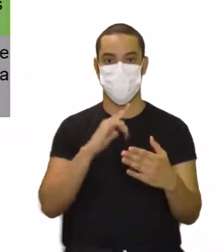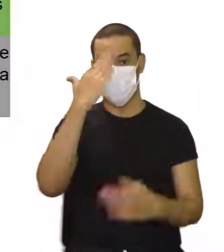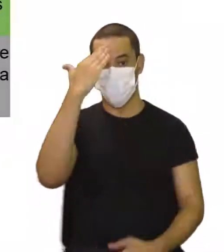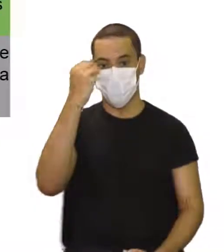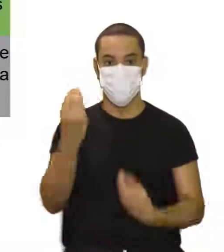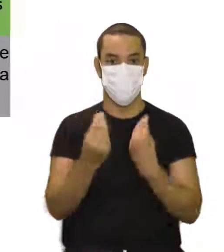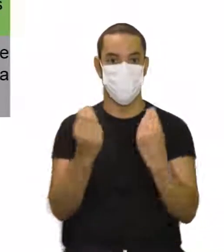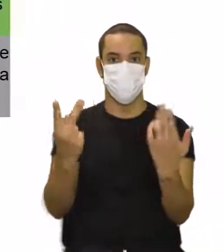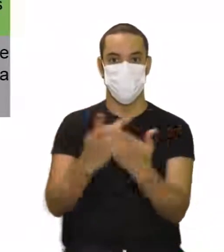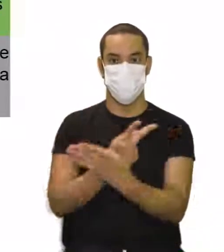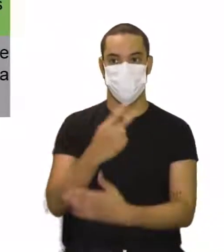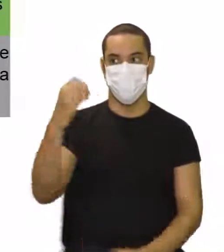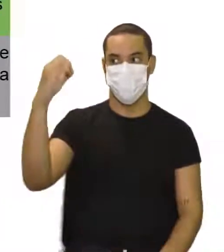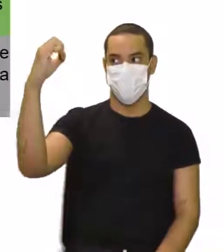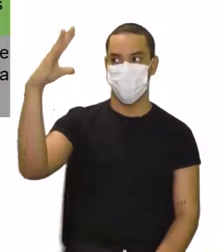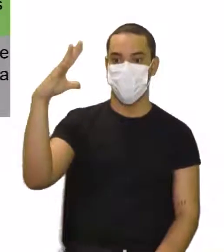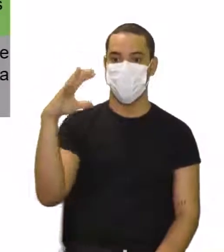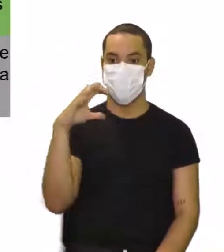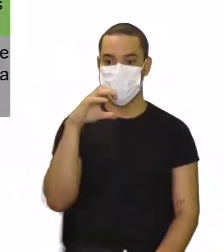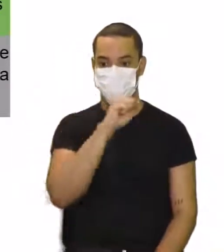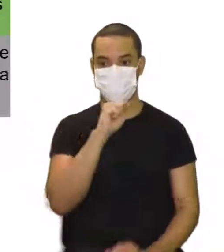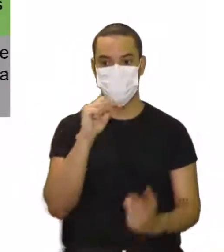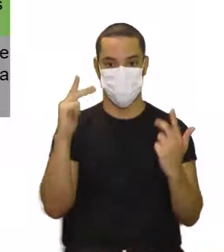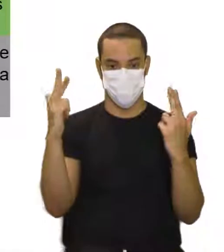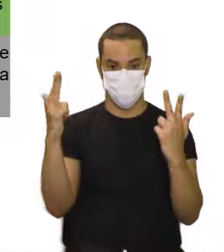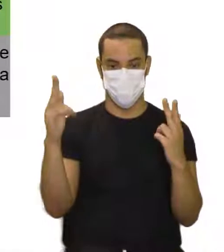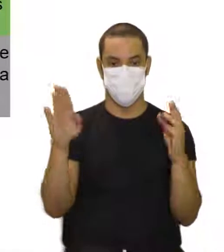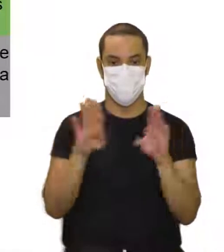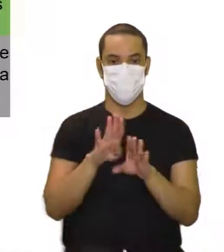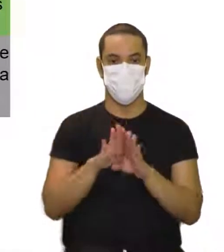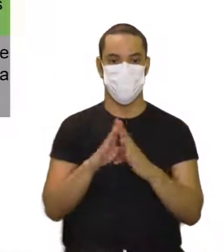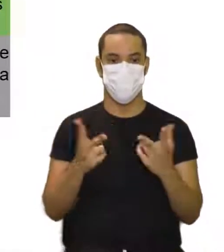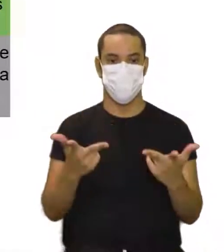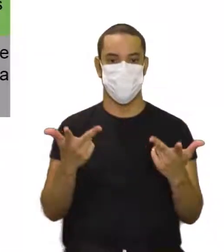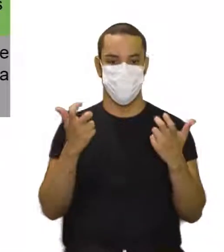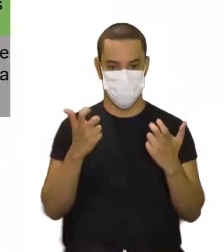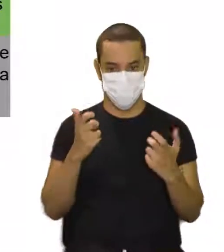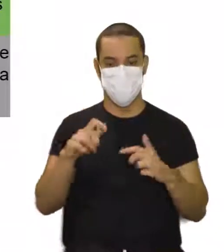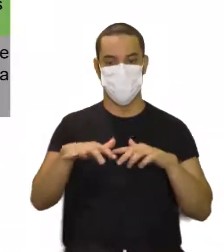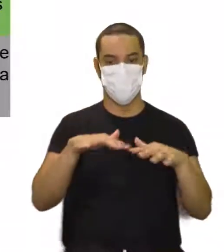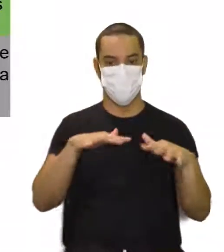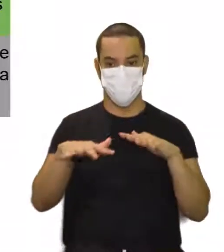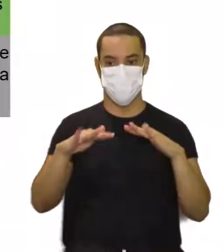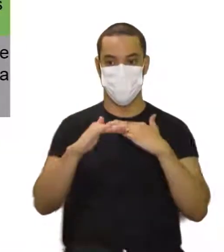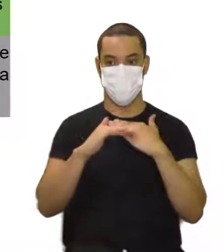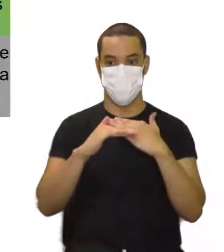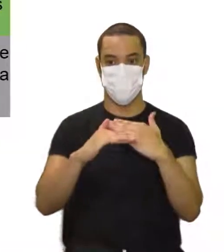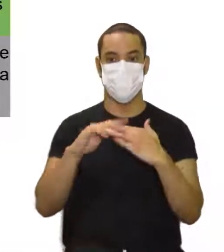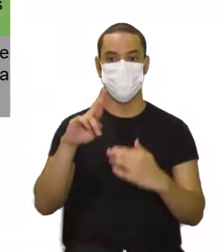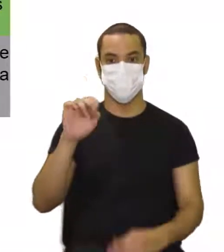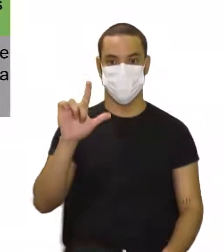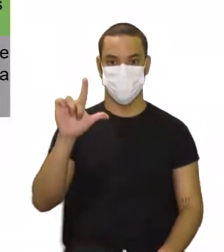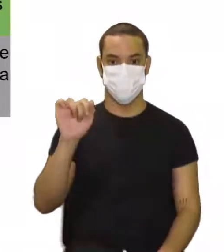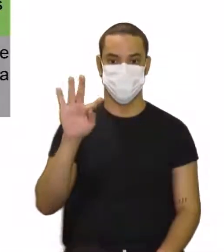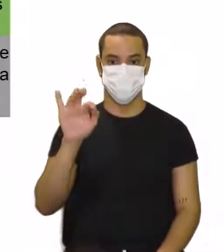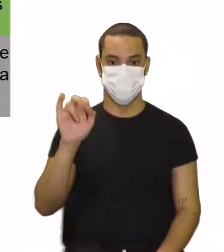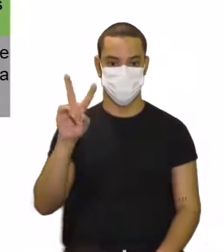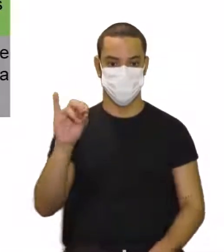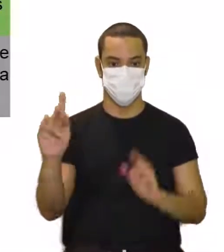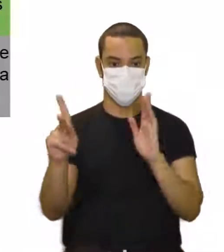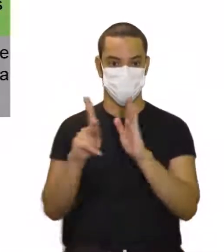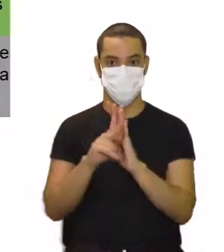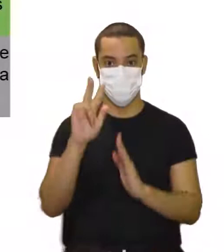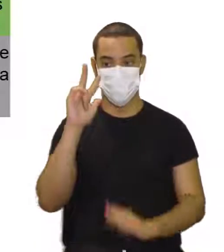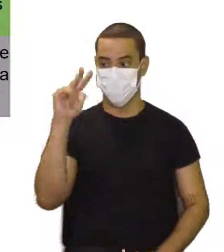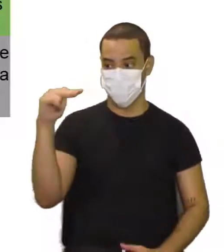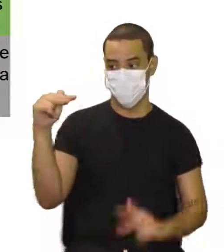da luz. Perceber que o movimento uniforme relativo entre observadores modifica